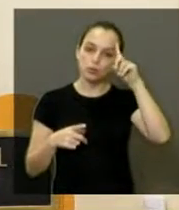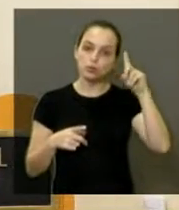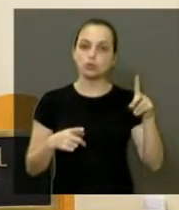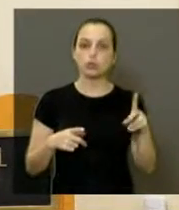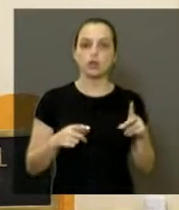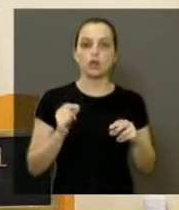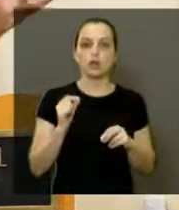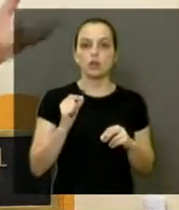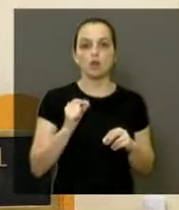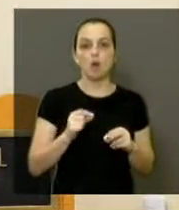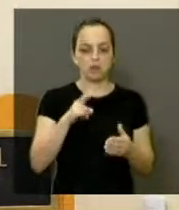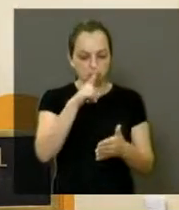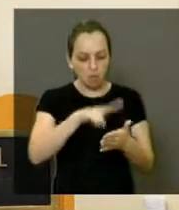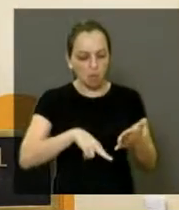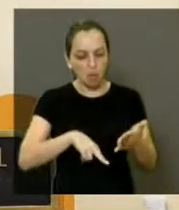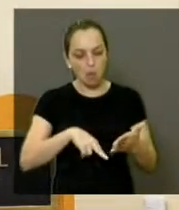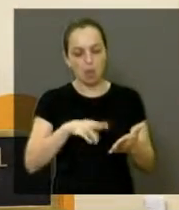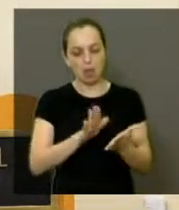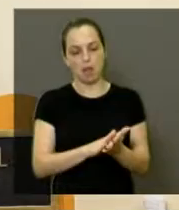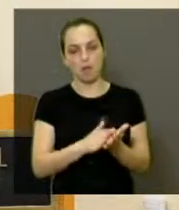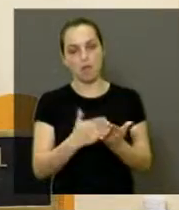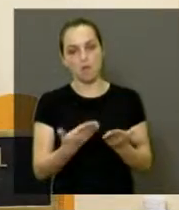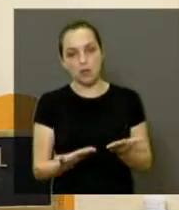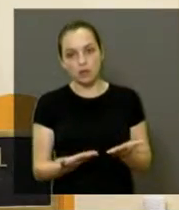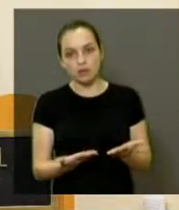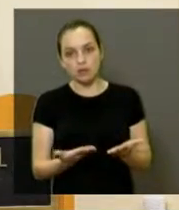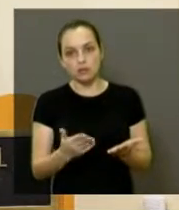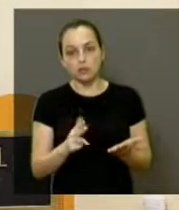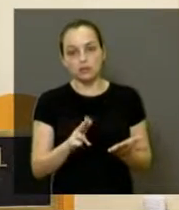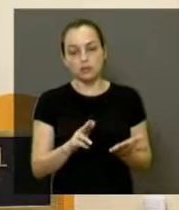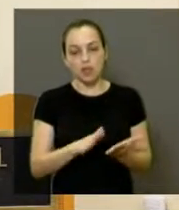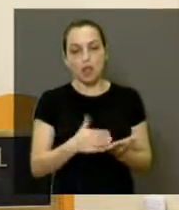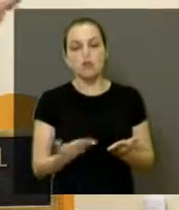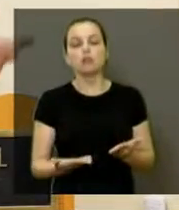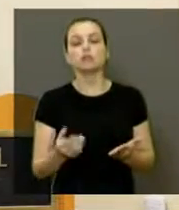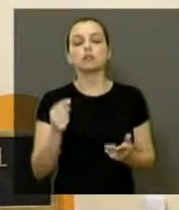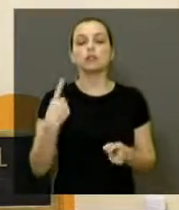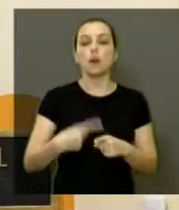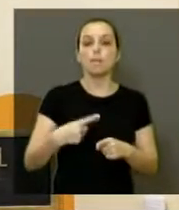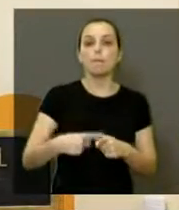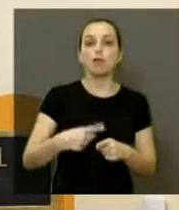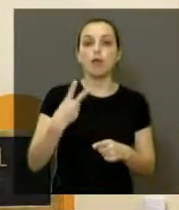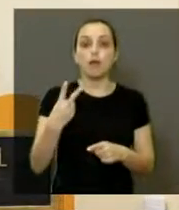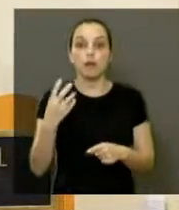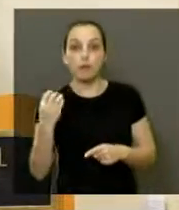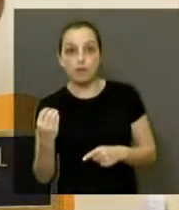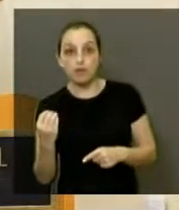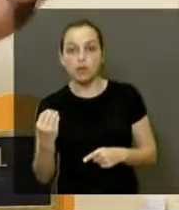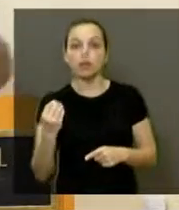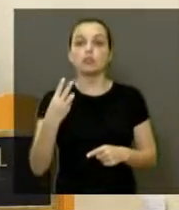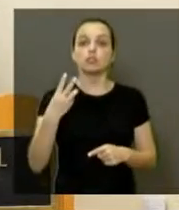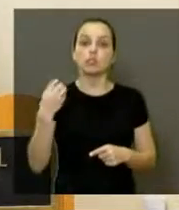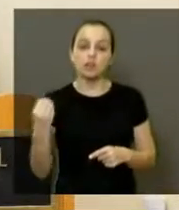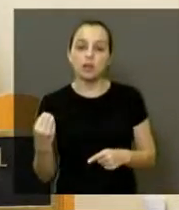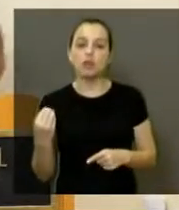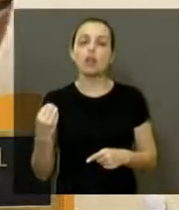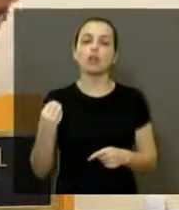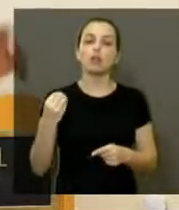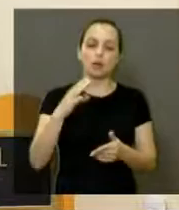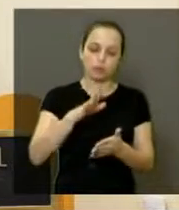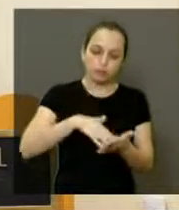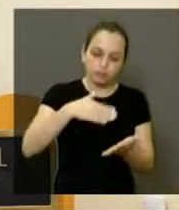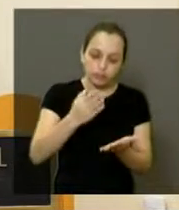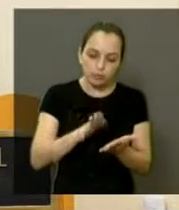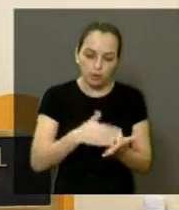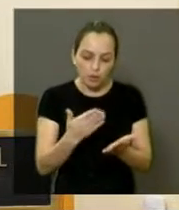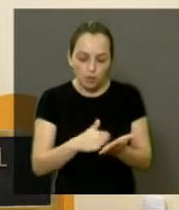não leio mais Veja, Isto É, porque toda semana é 20, 30 folhas de documentos, folhas, falando disso,